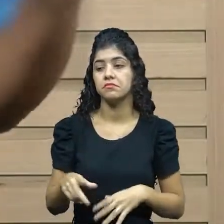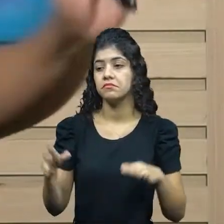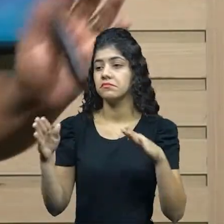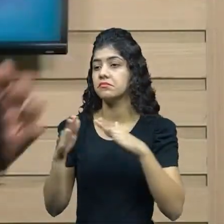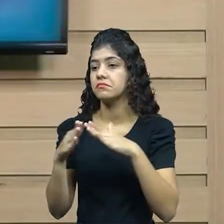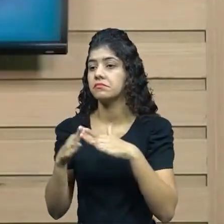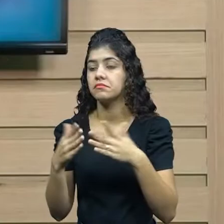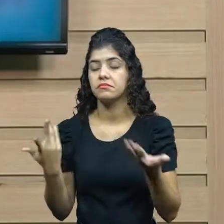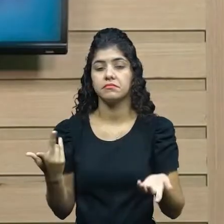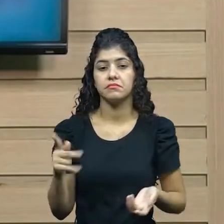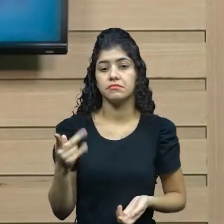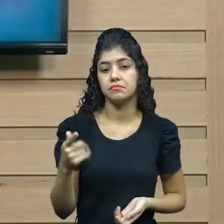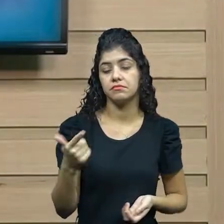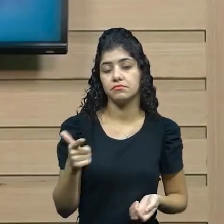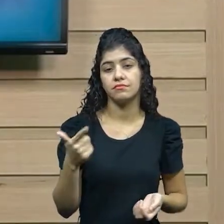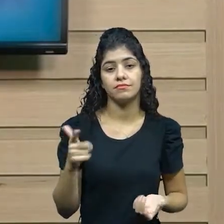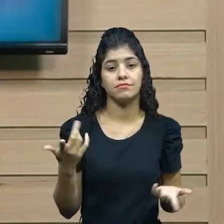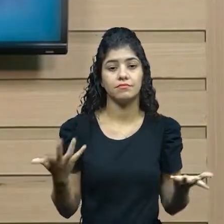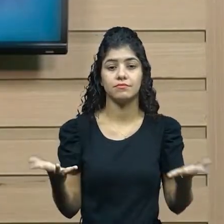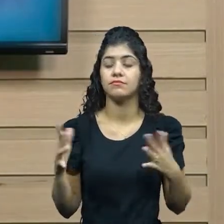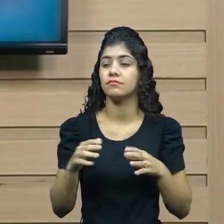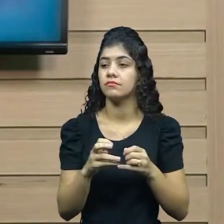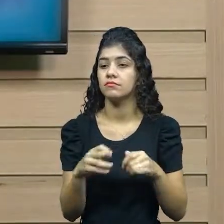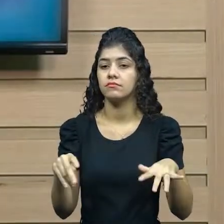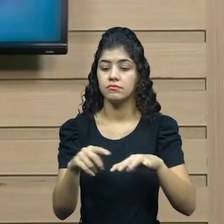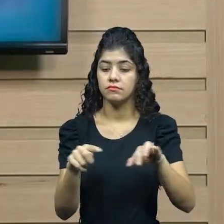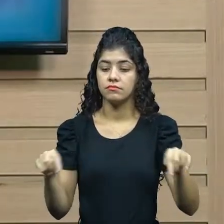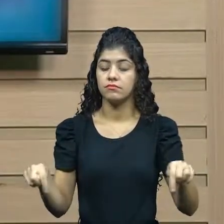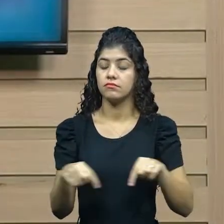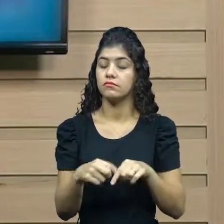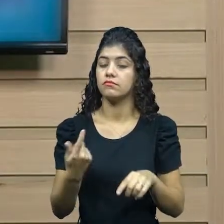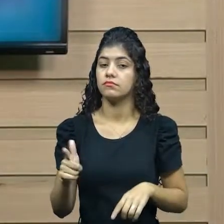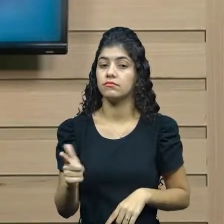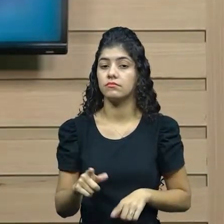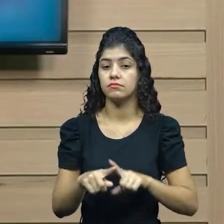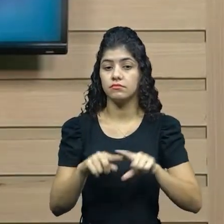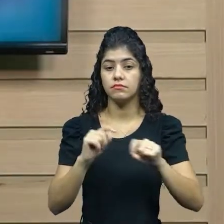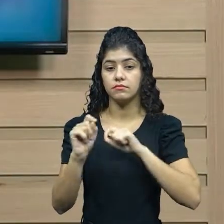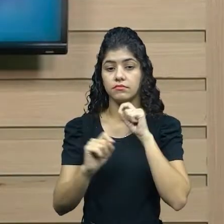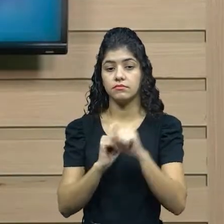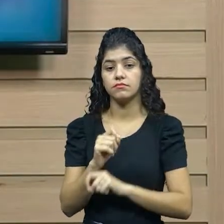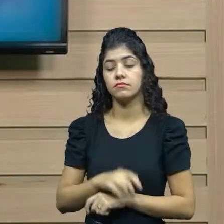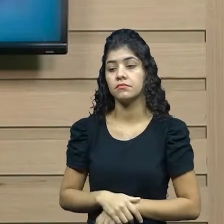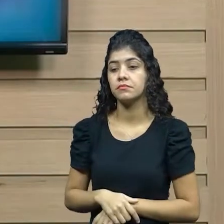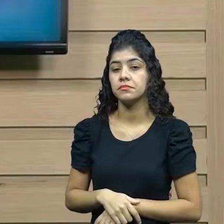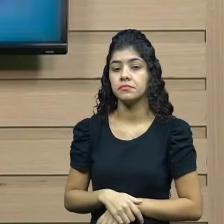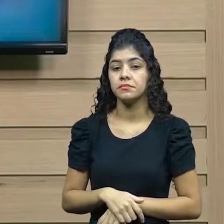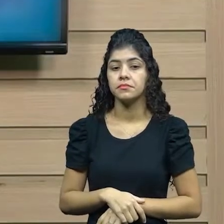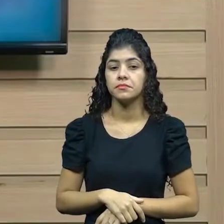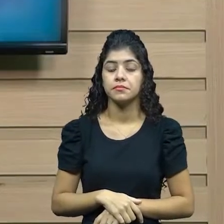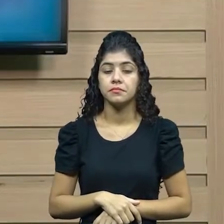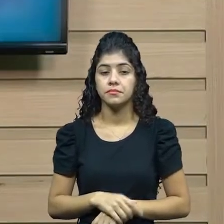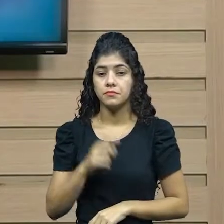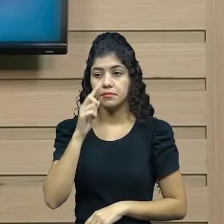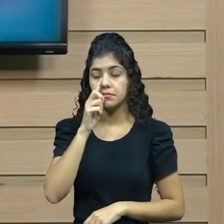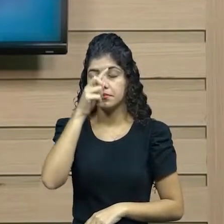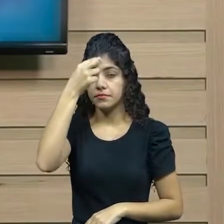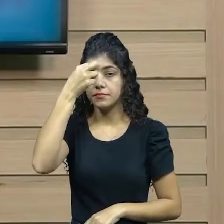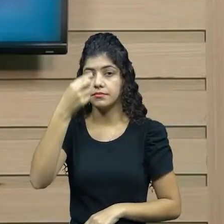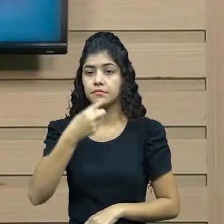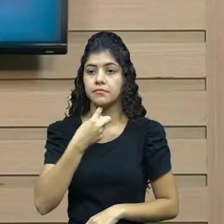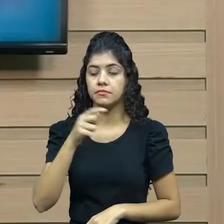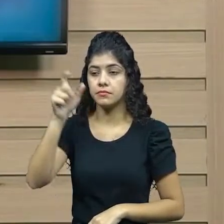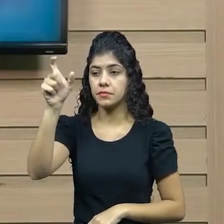não está fazendo marketing de um terreno, alguma coisa assim, mas sim da figura da organização, né? Quando eu falo, olha, eu